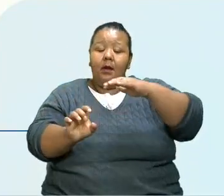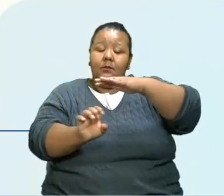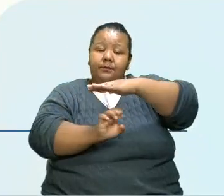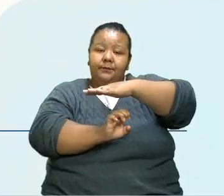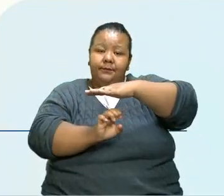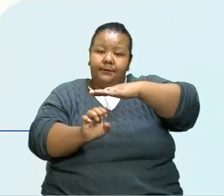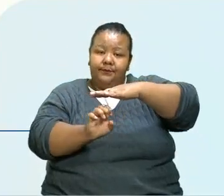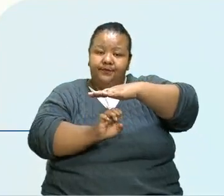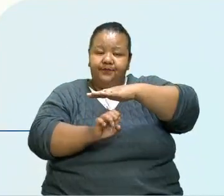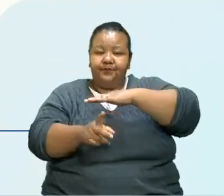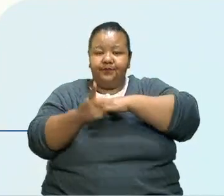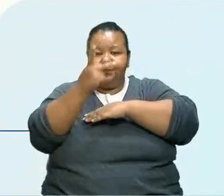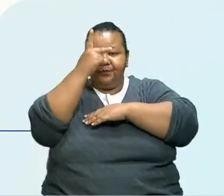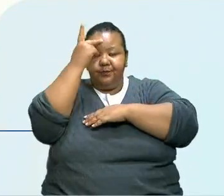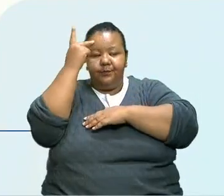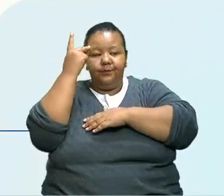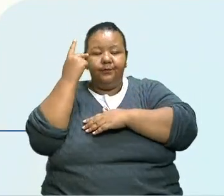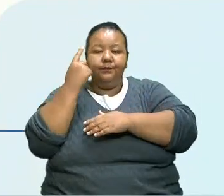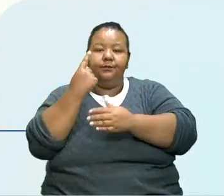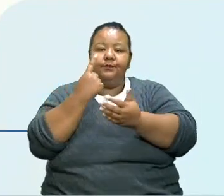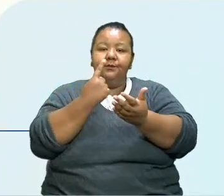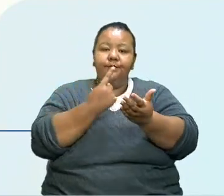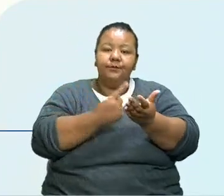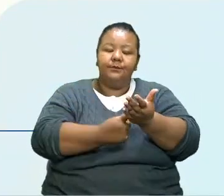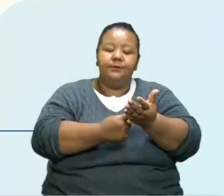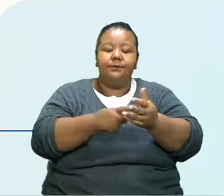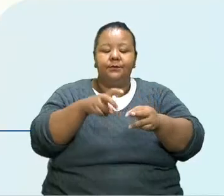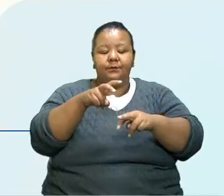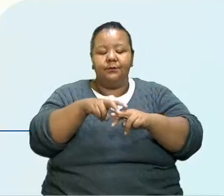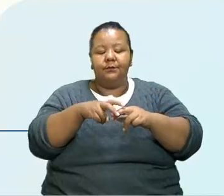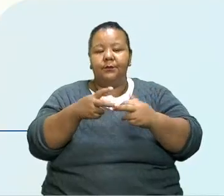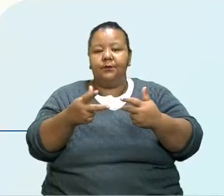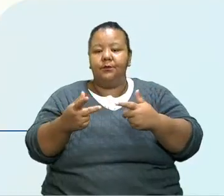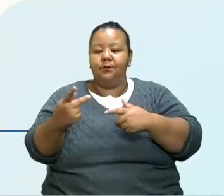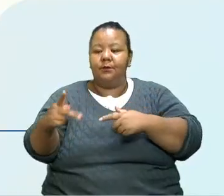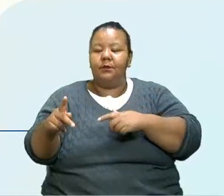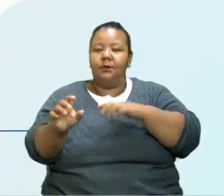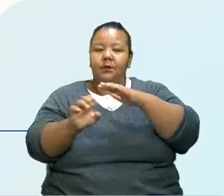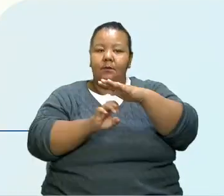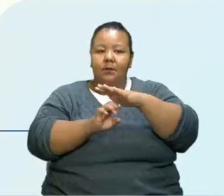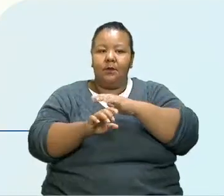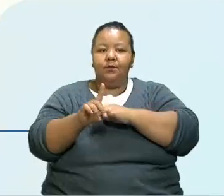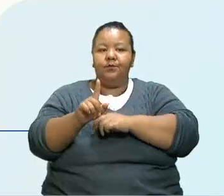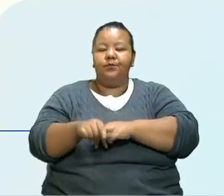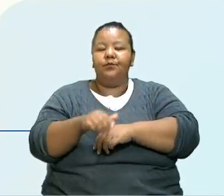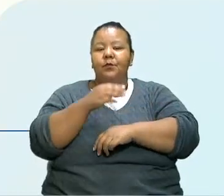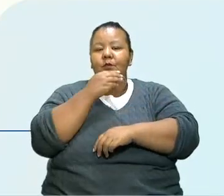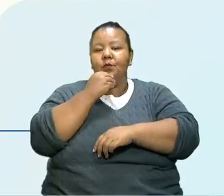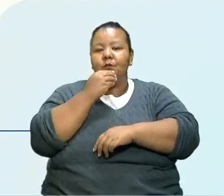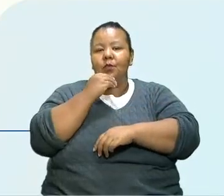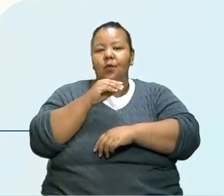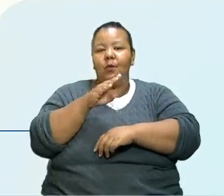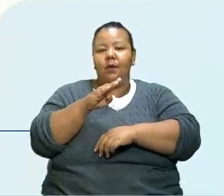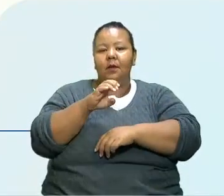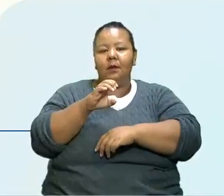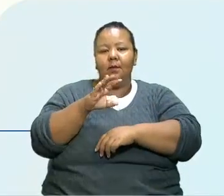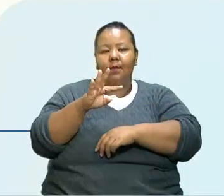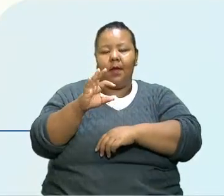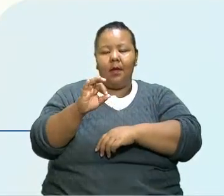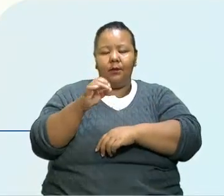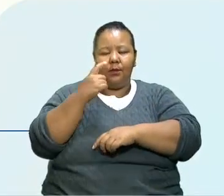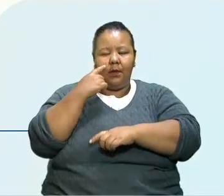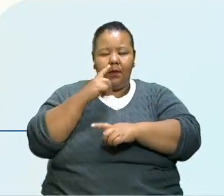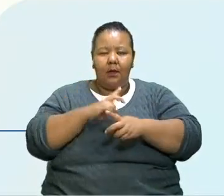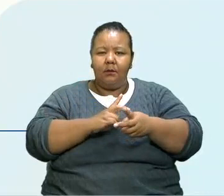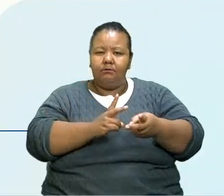vão solicitar móveis planejados para as empresas. E o Beto analisou e acabou identificando que os